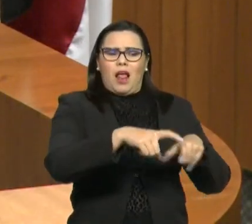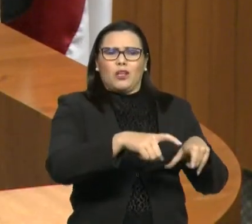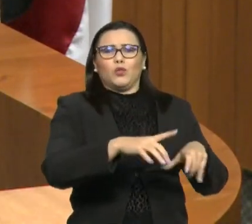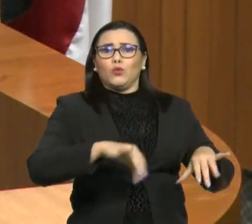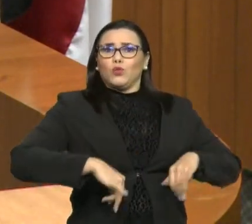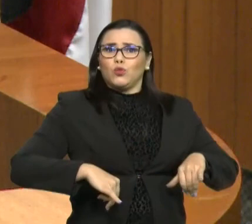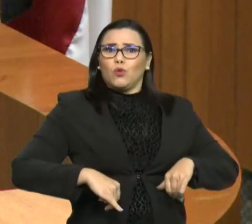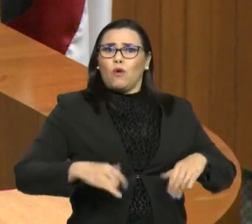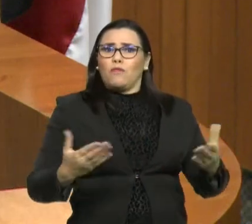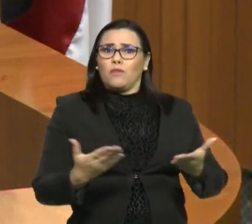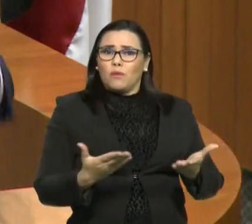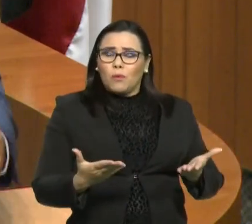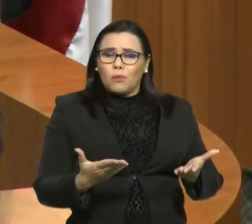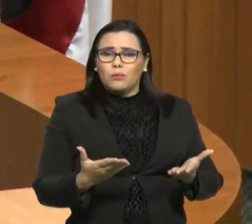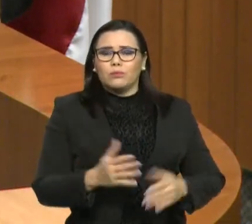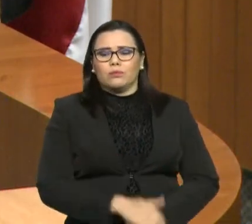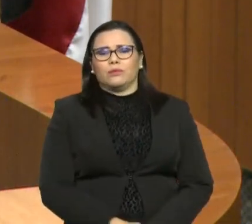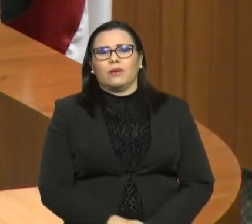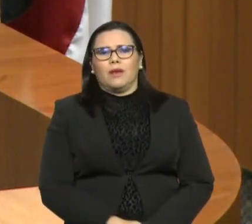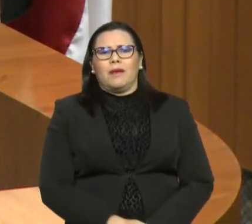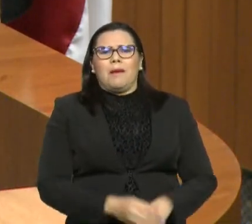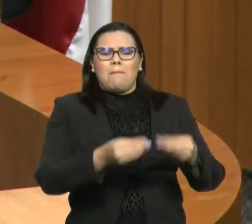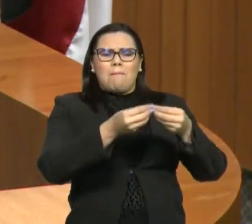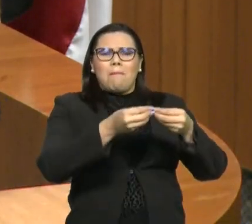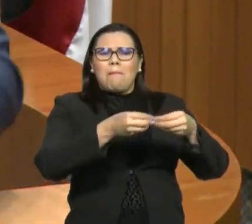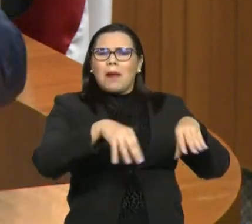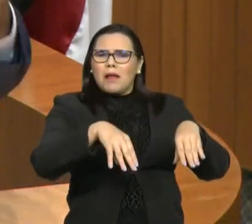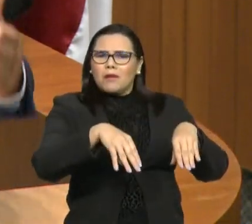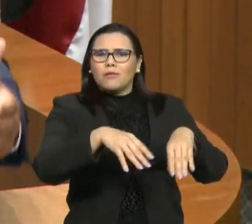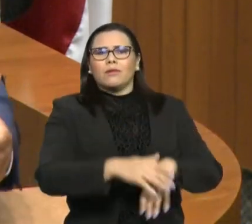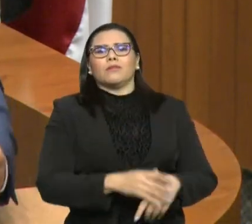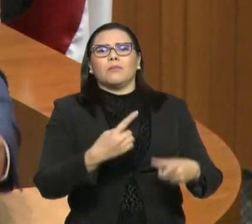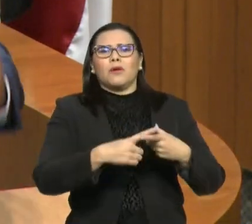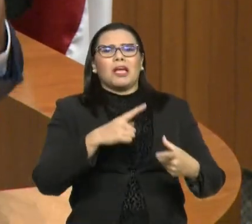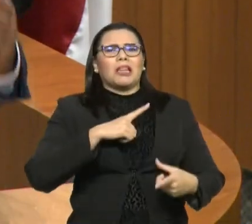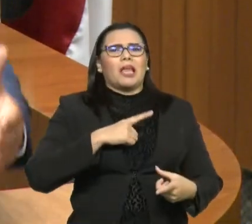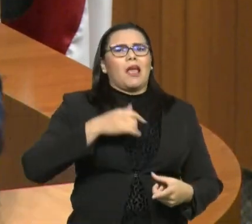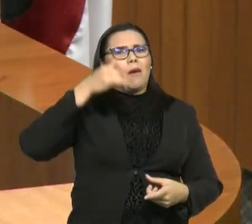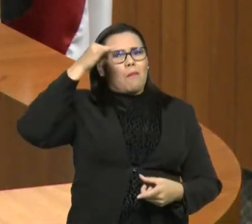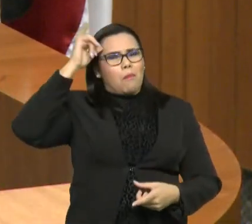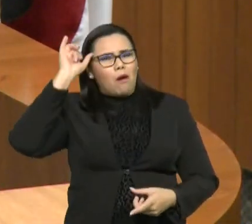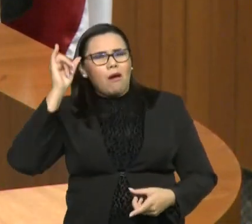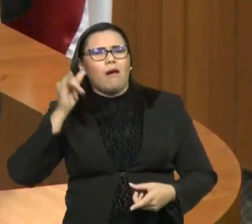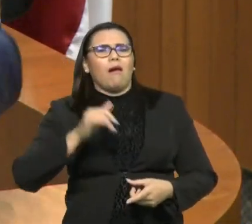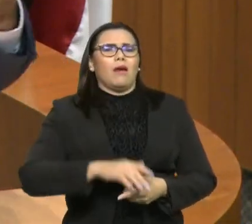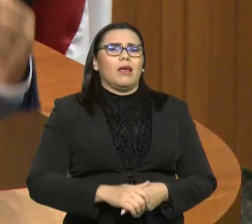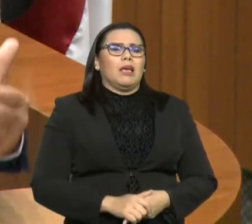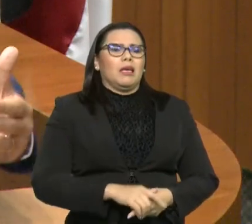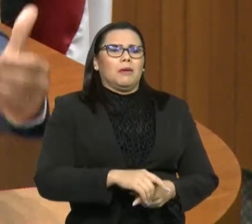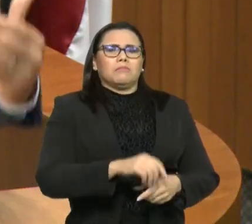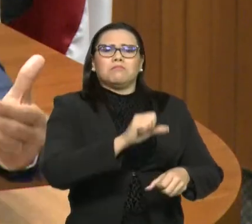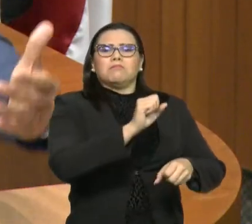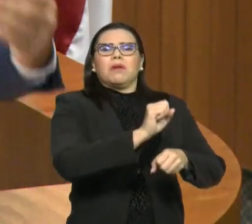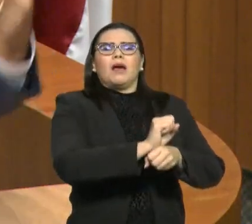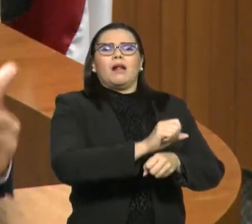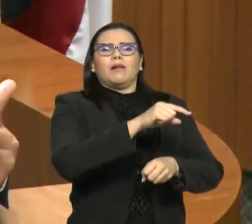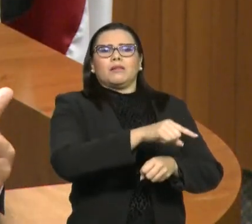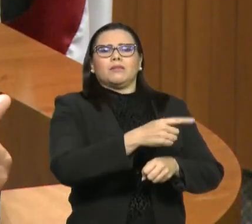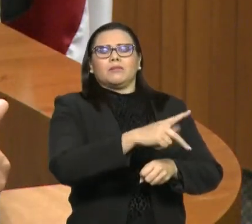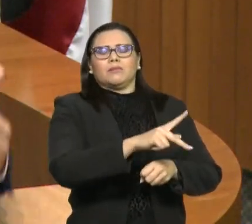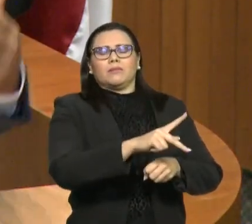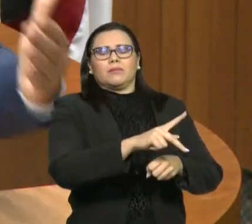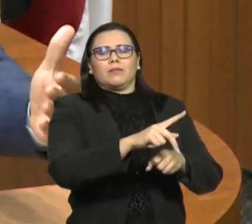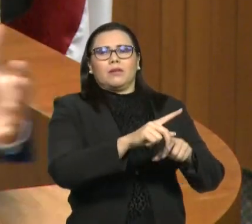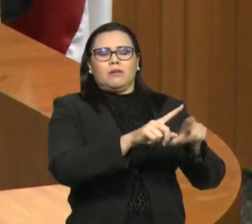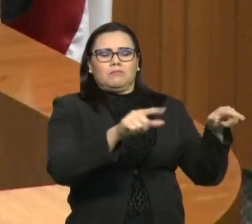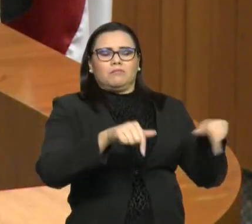produtor hoje, ele está no prejuízo, está com um produto estocado em suas propriedades, com um preço